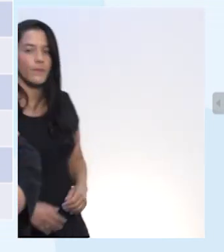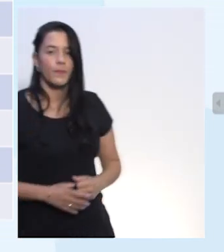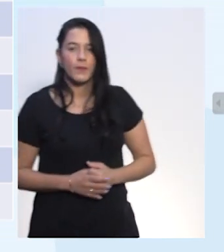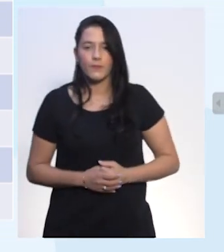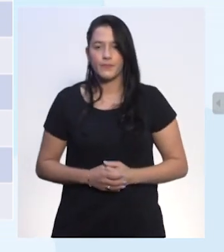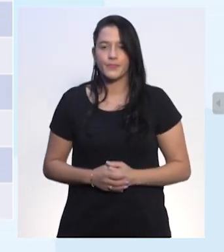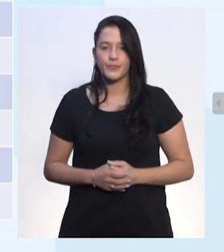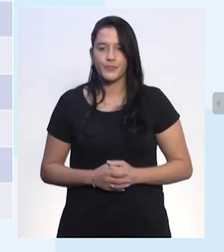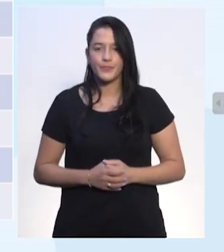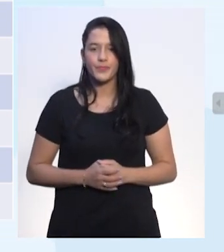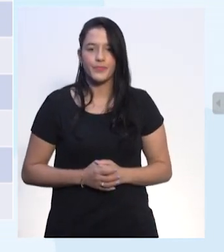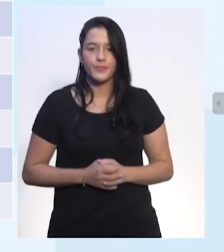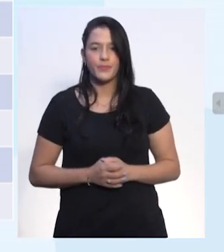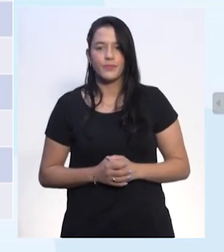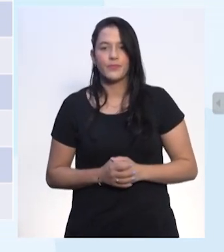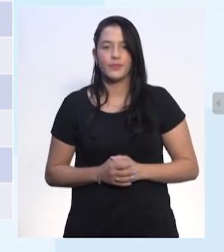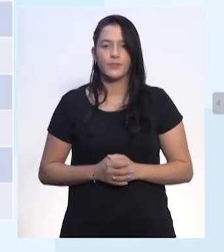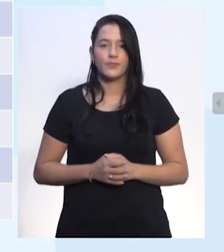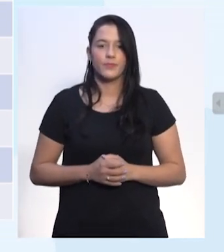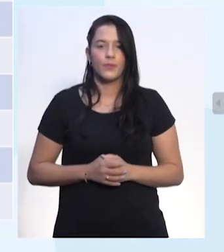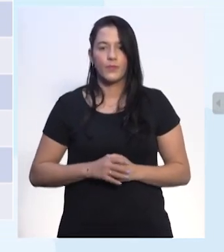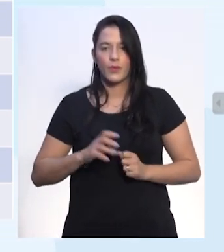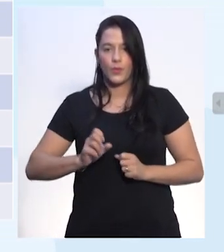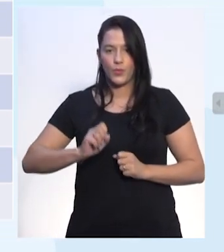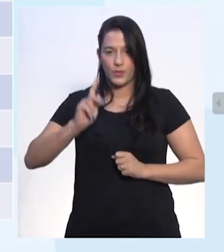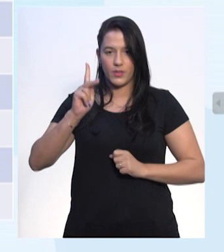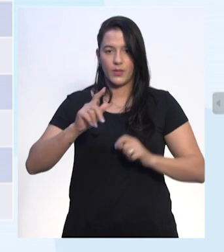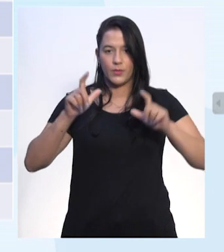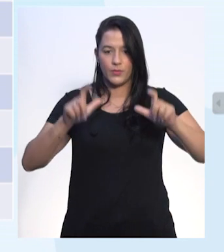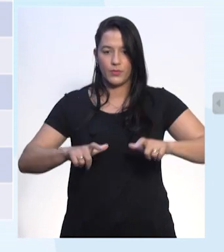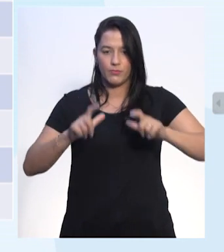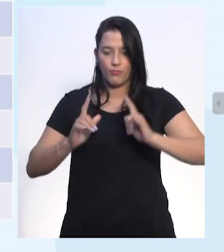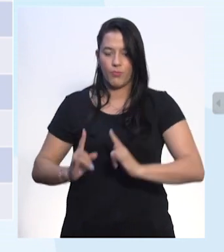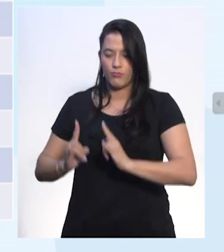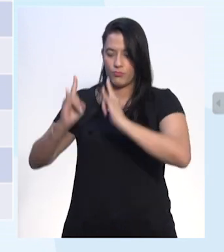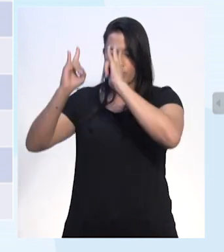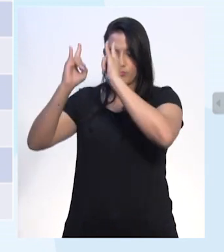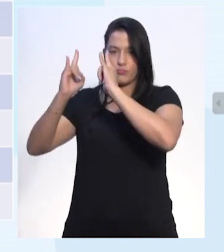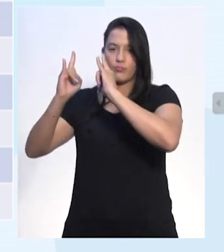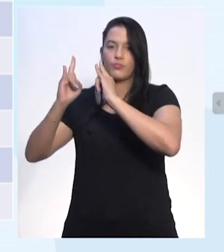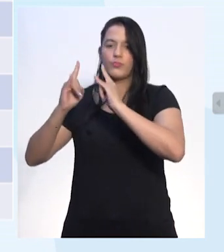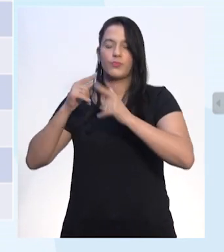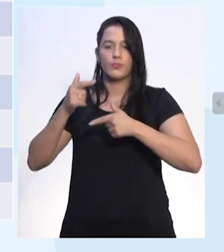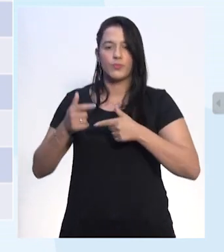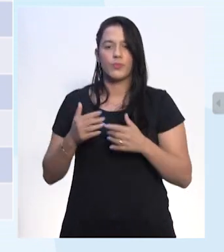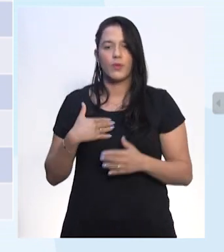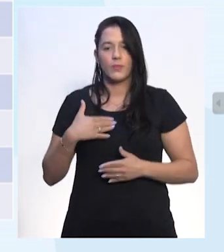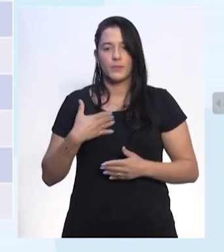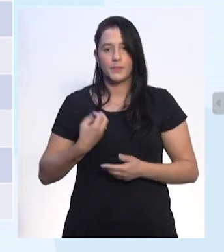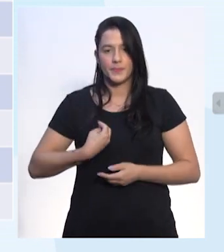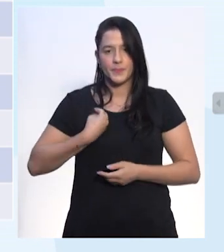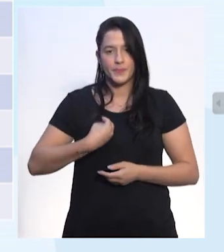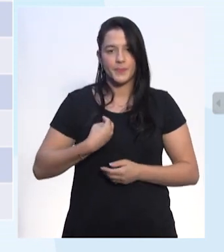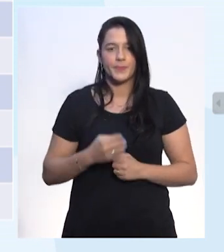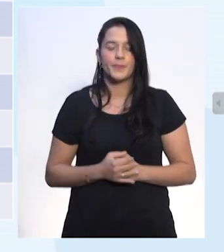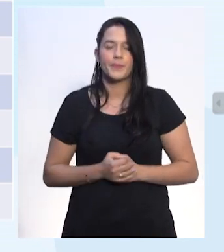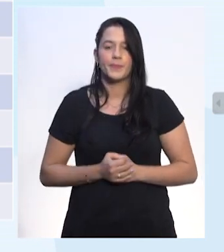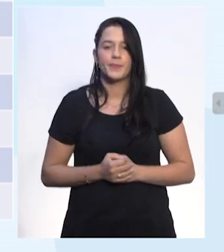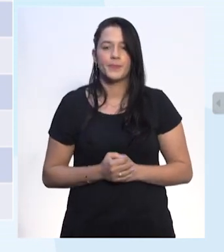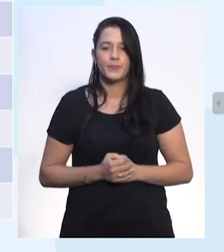Ok. Na quadra do condomínio. Ó, Fora da escola, né, Ju? Sim.